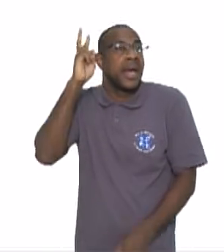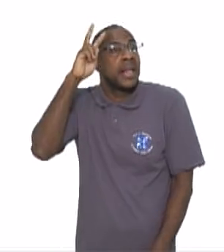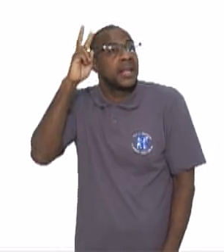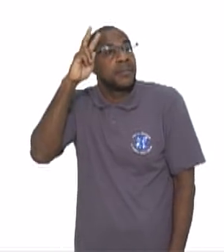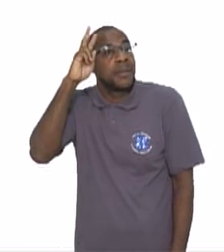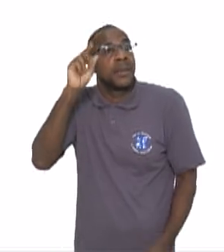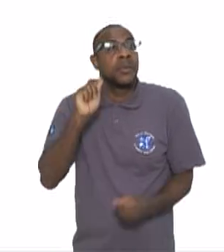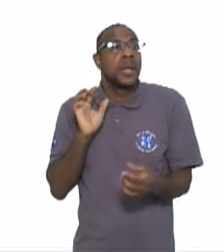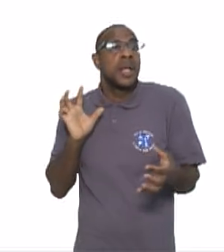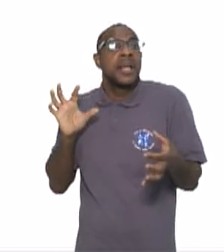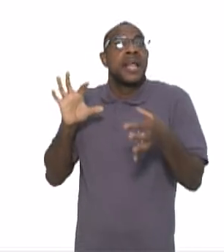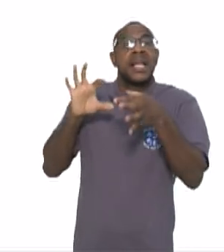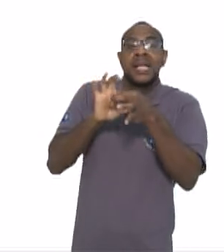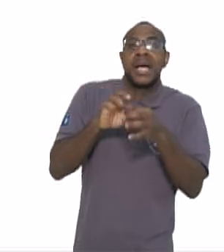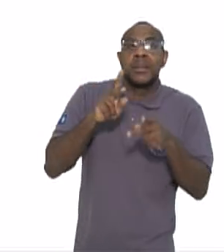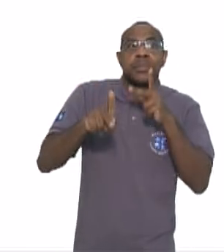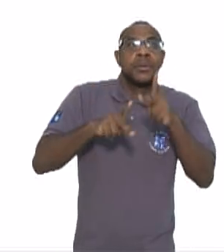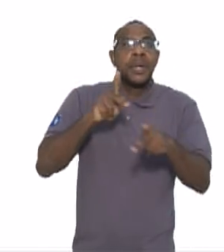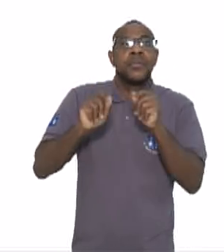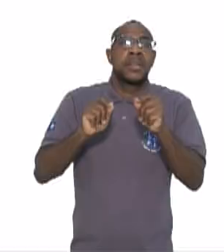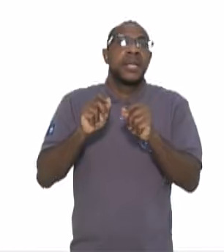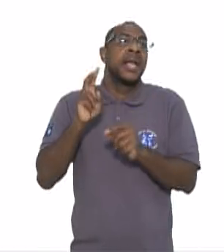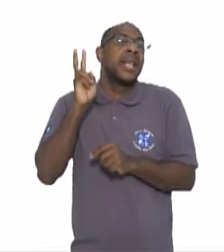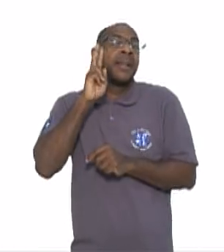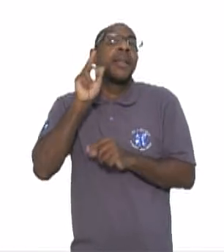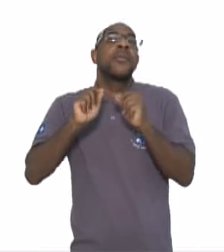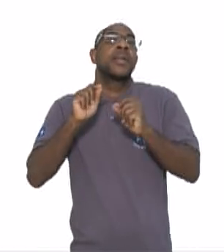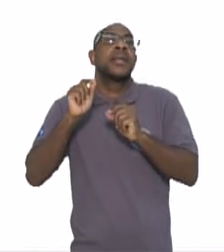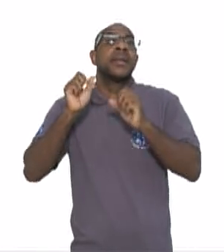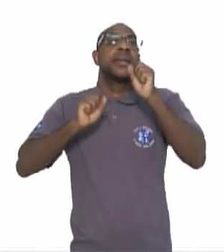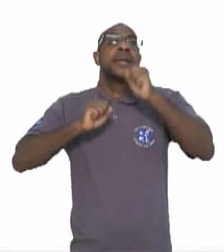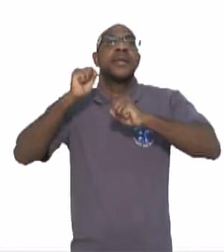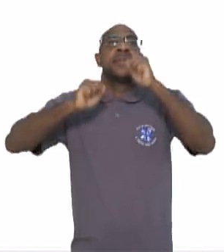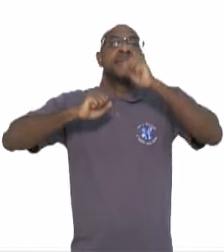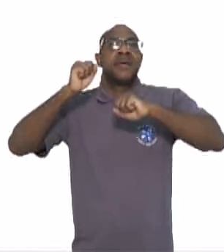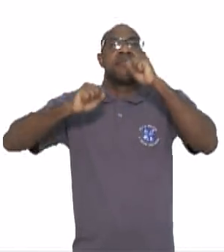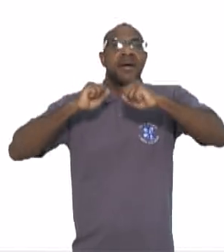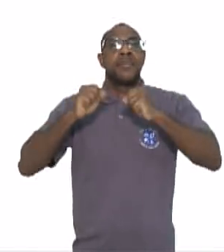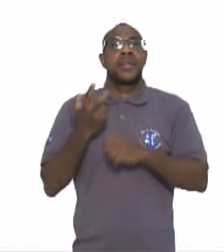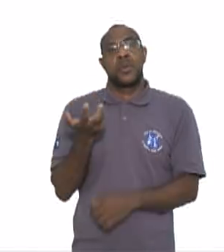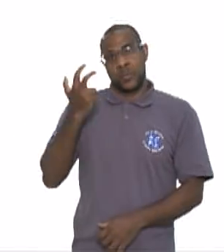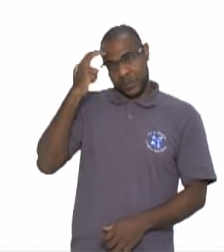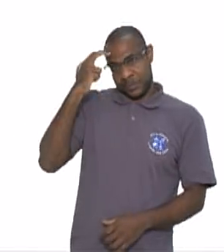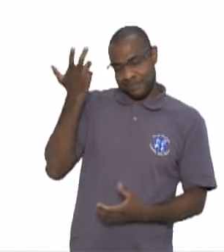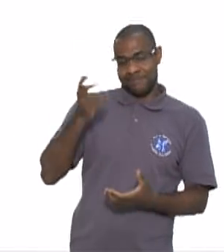ligado à indústria cultural. Então, assim, o que eu quero dizer com amplo público?